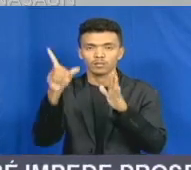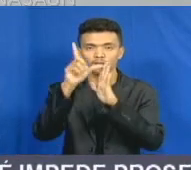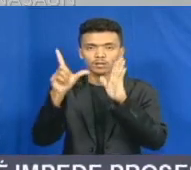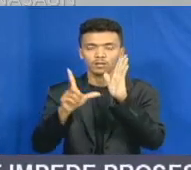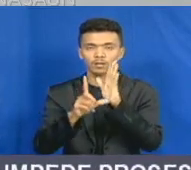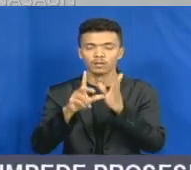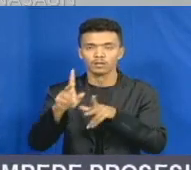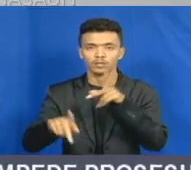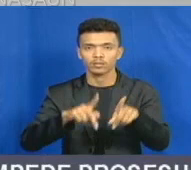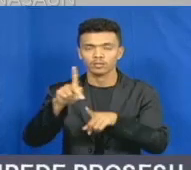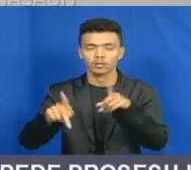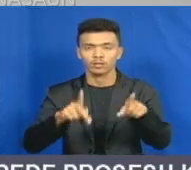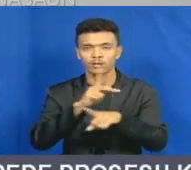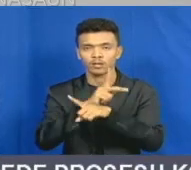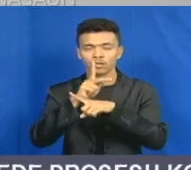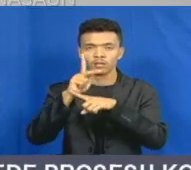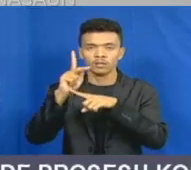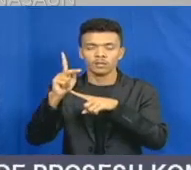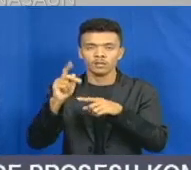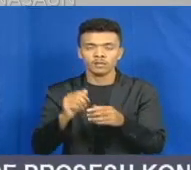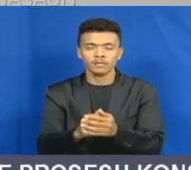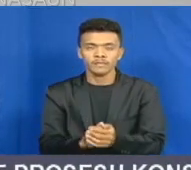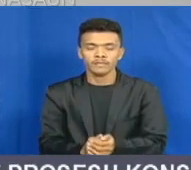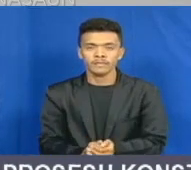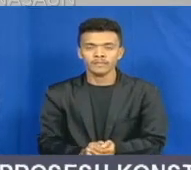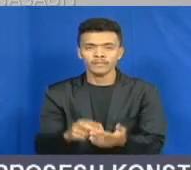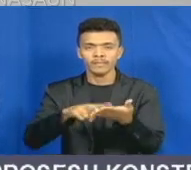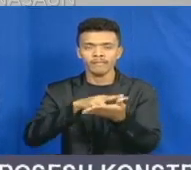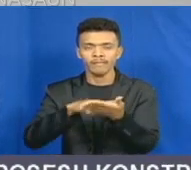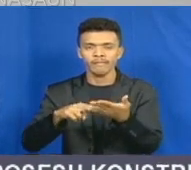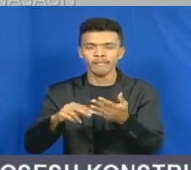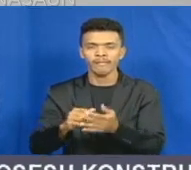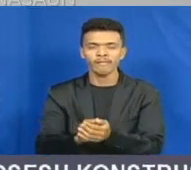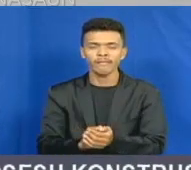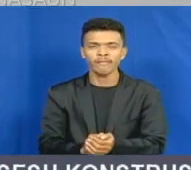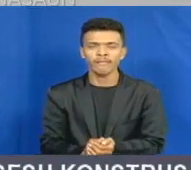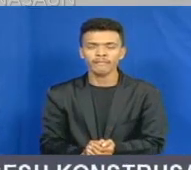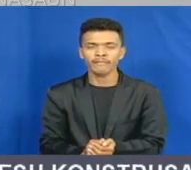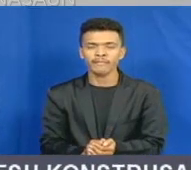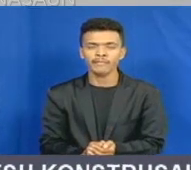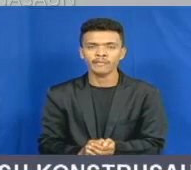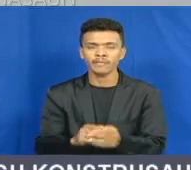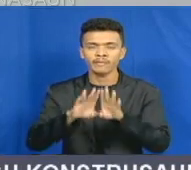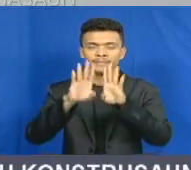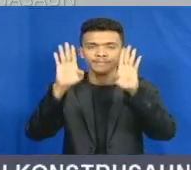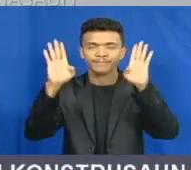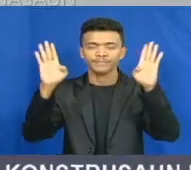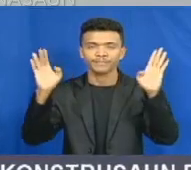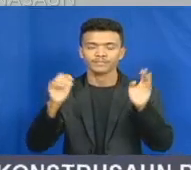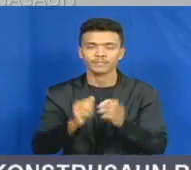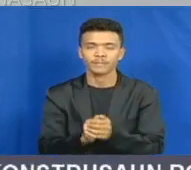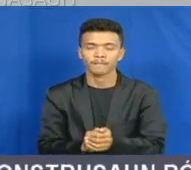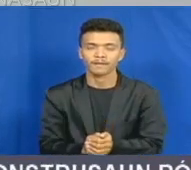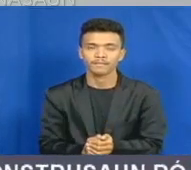sociedade comercial til fali me si ramos halo violação ba lei resto comercial ira falemos si halo violação ba a